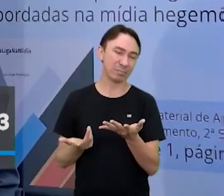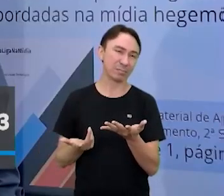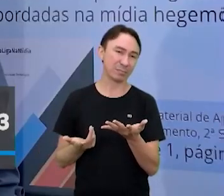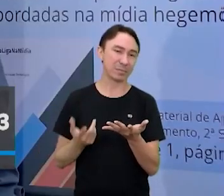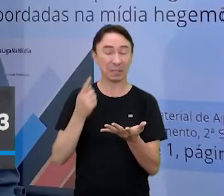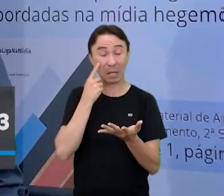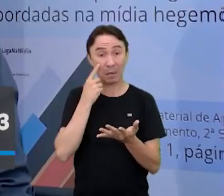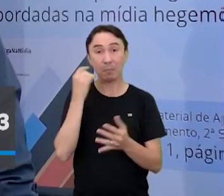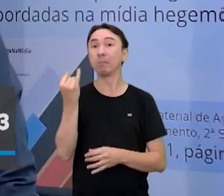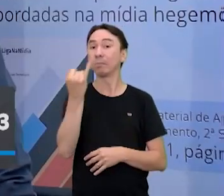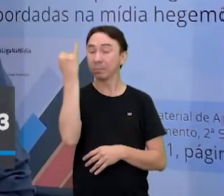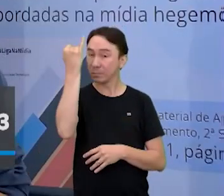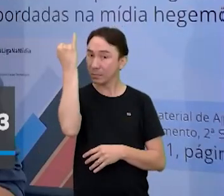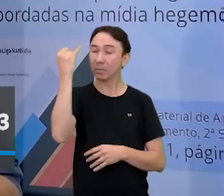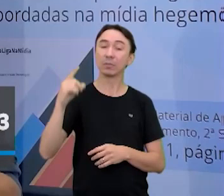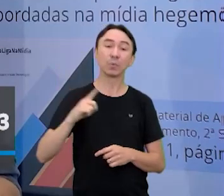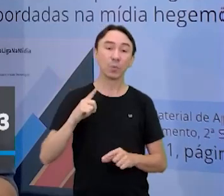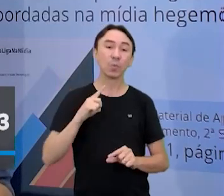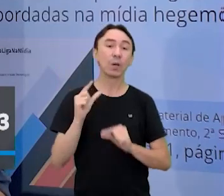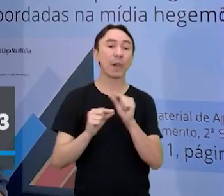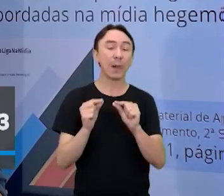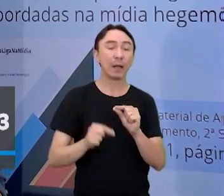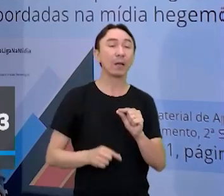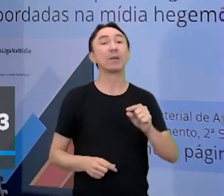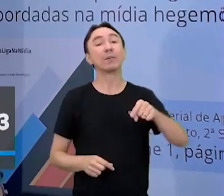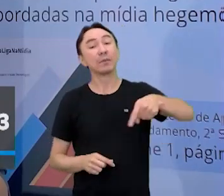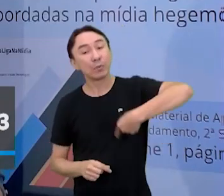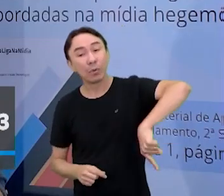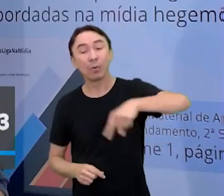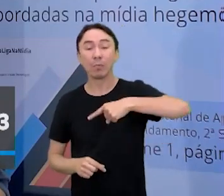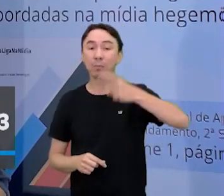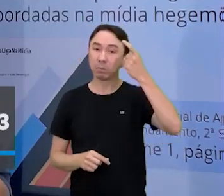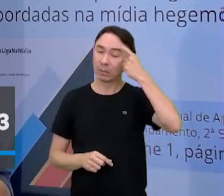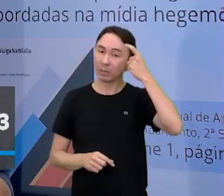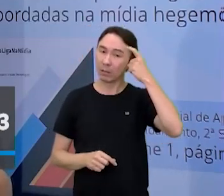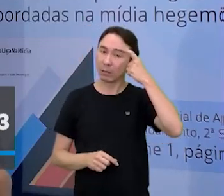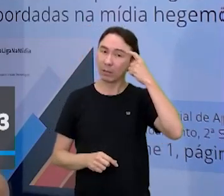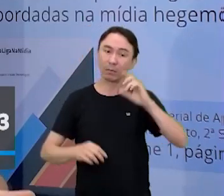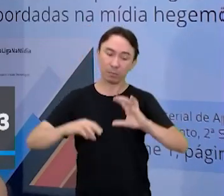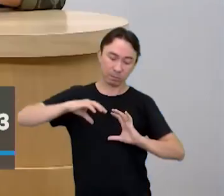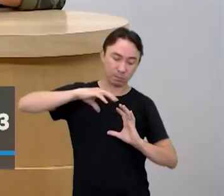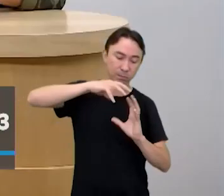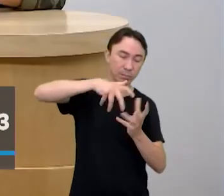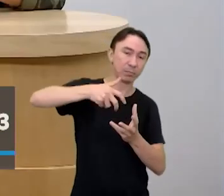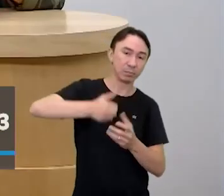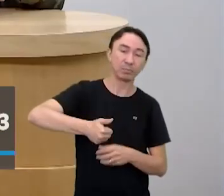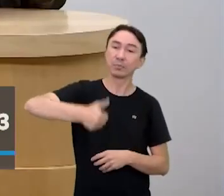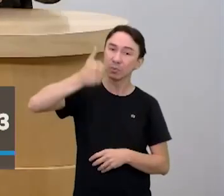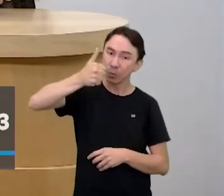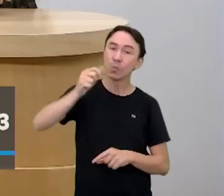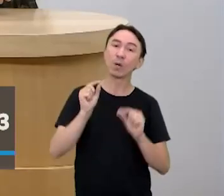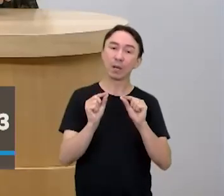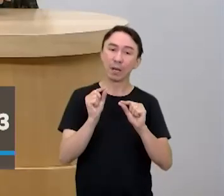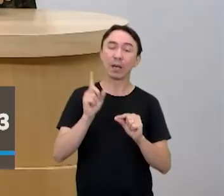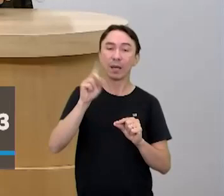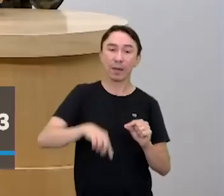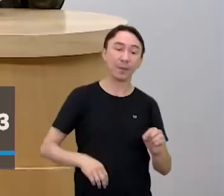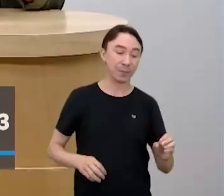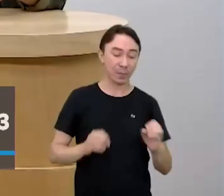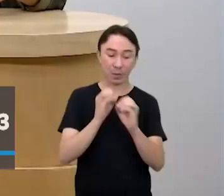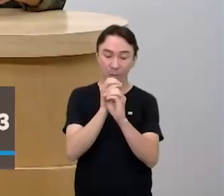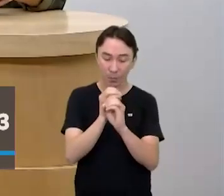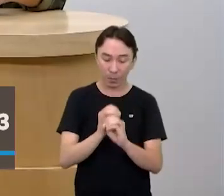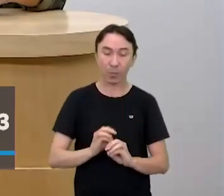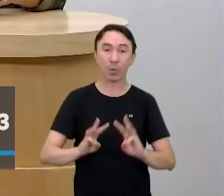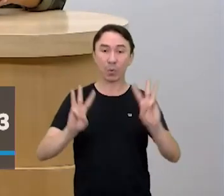foi fundamental para que a gente pense num mundo melhor. Esse organismo chama-se ONU, que é a Organização das Nações Unidas.